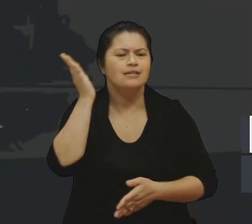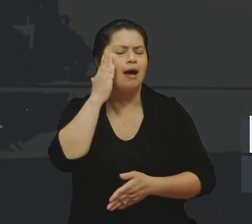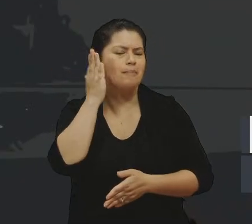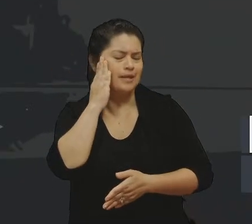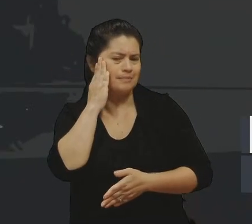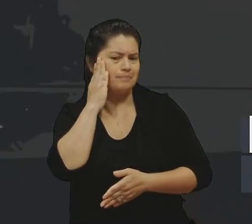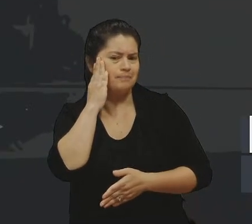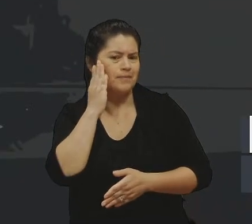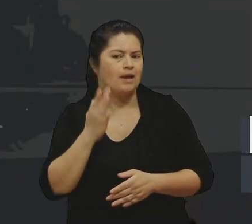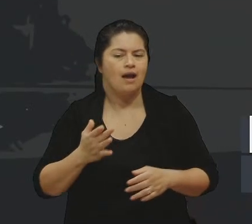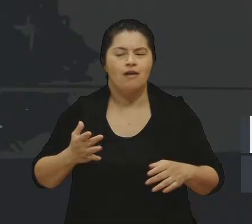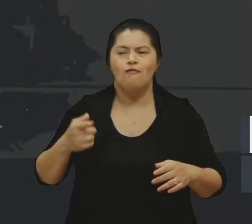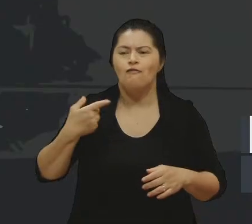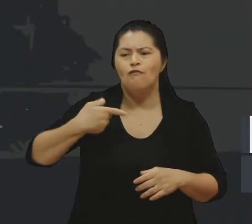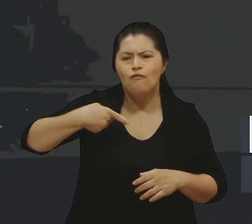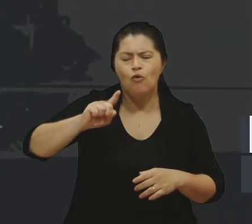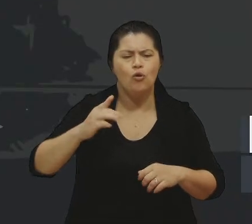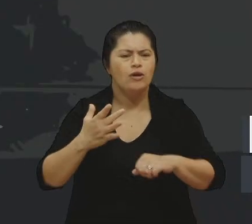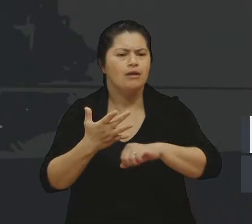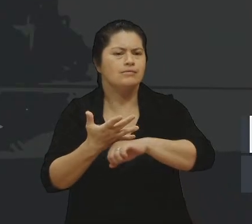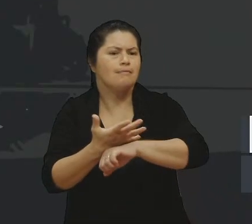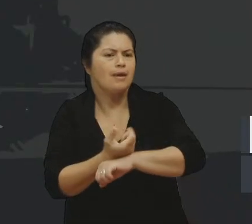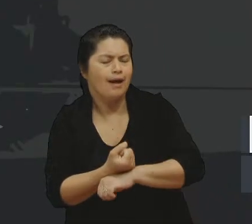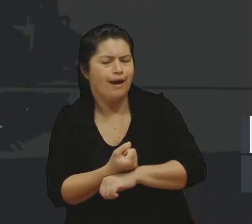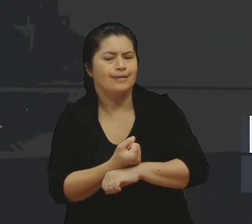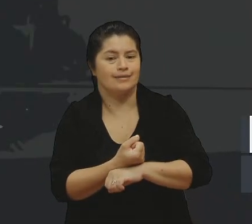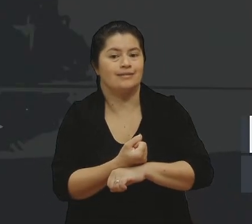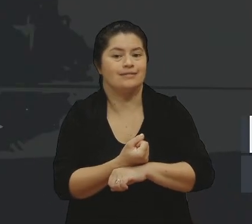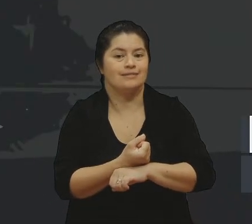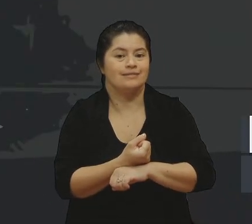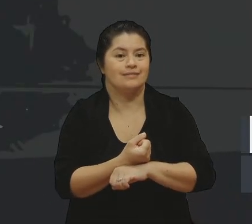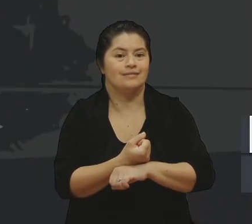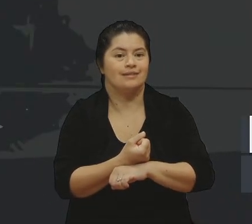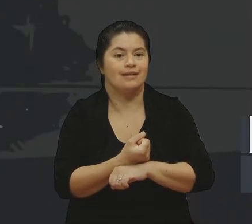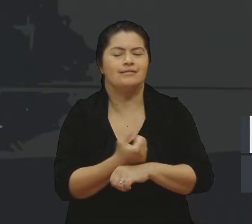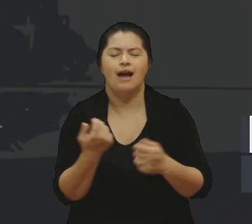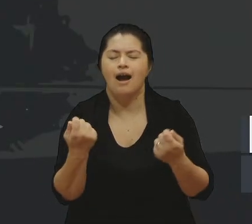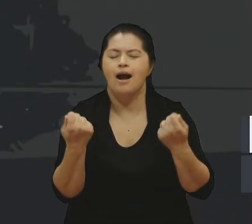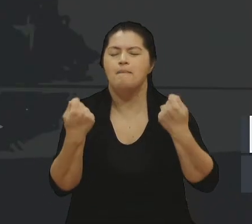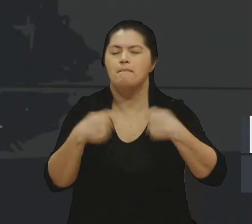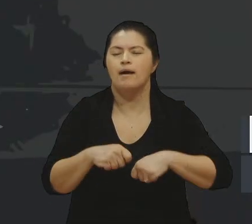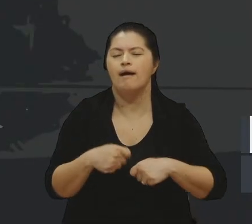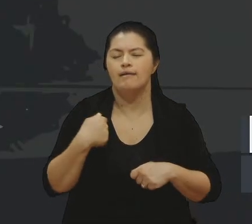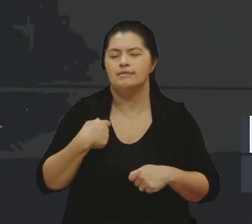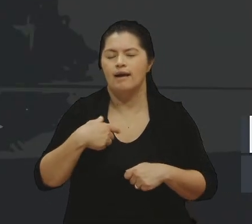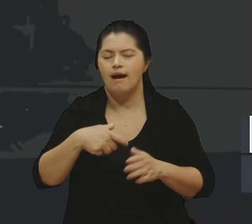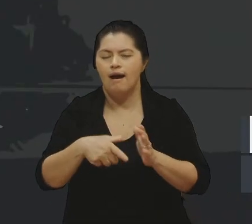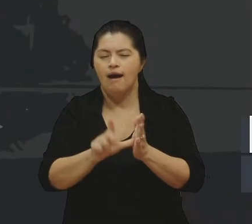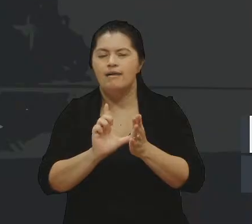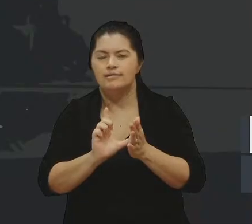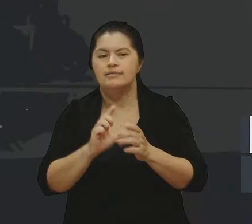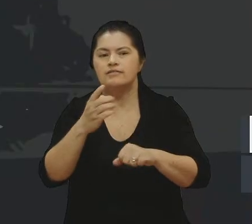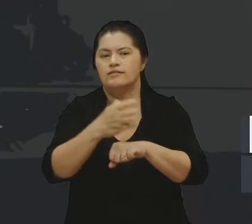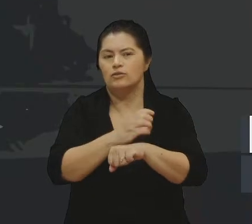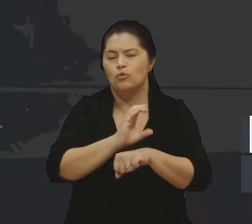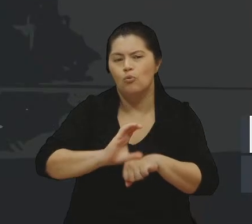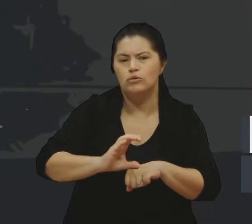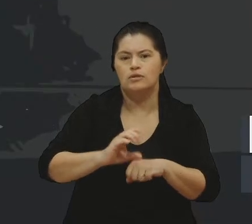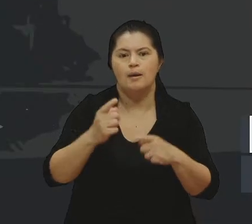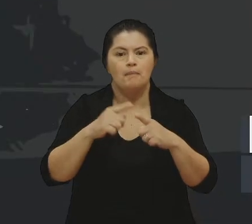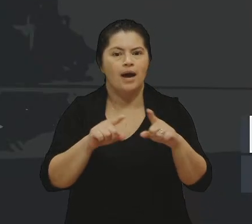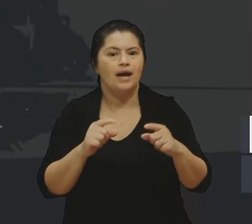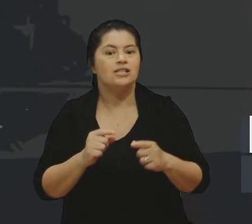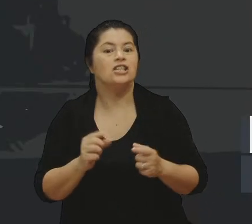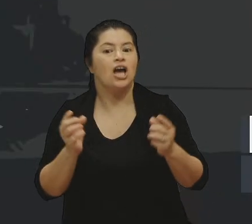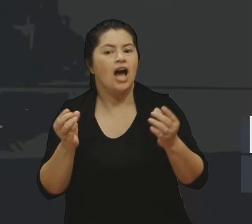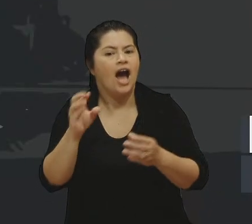para me capacitar. Mas eu já sabia. Por quê? Porque eu aprendi do lado de um cara, no dia a dia, como que ele fazia, como é que você resolvia as pequenas coisas, como é que você